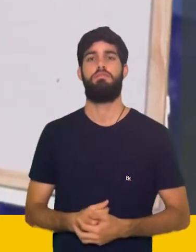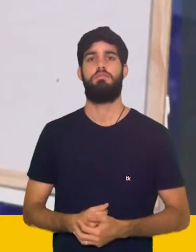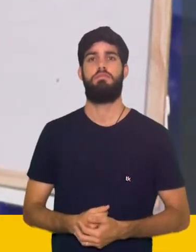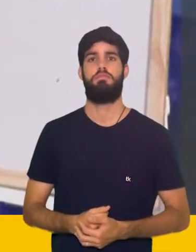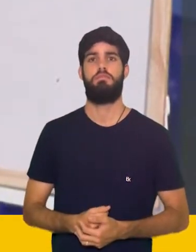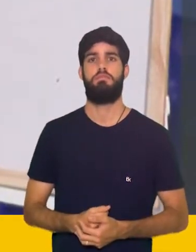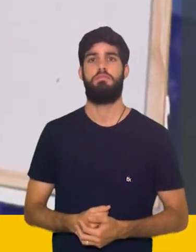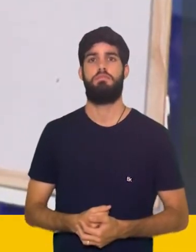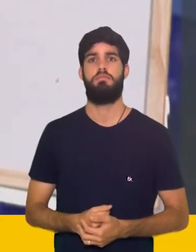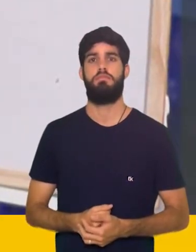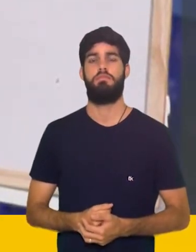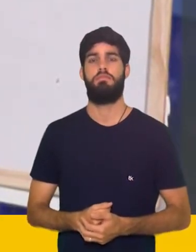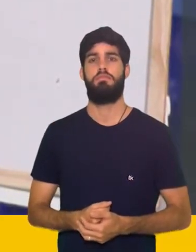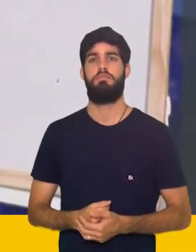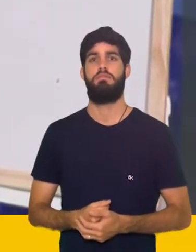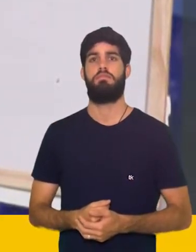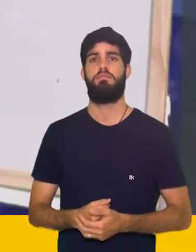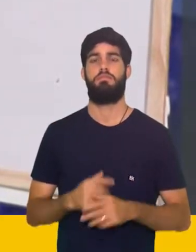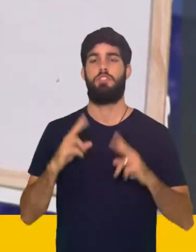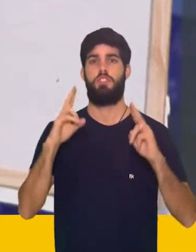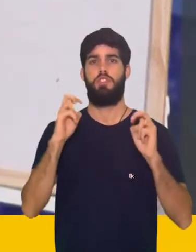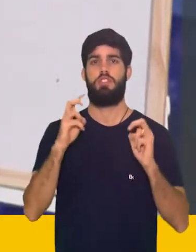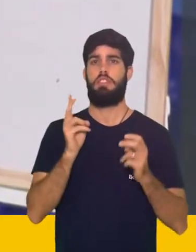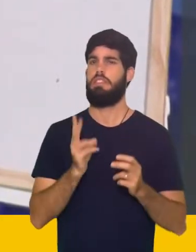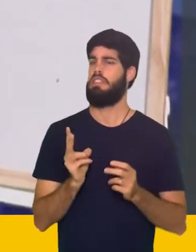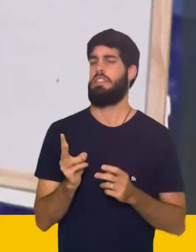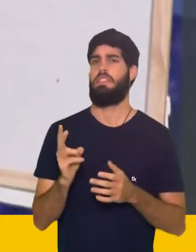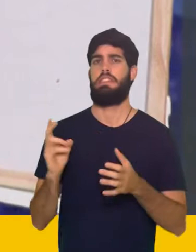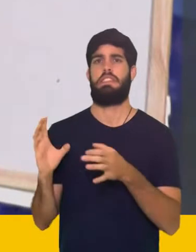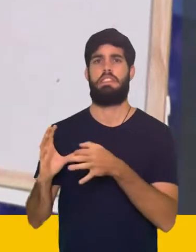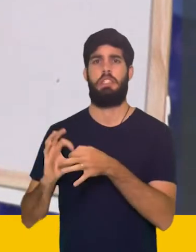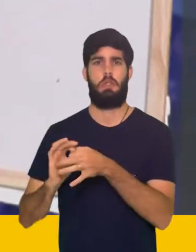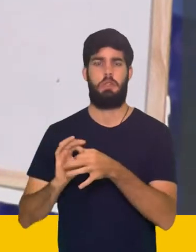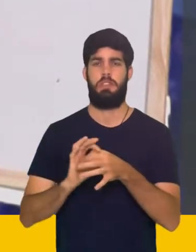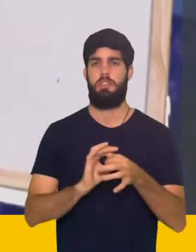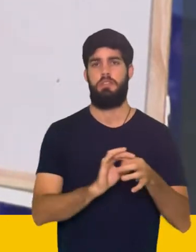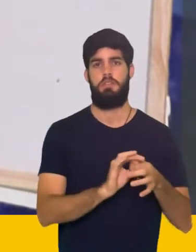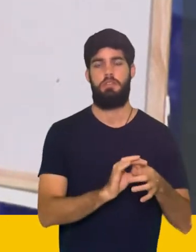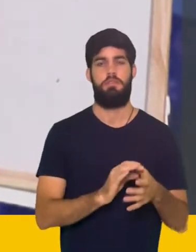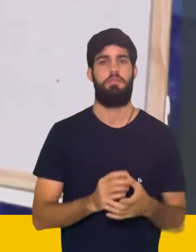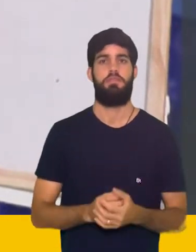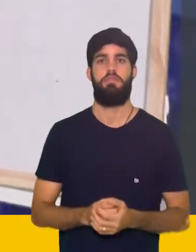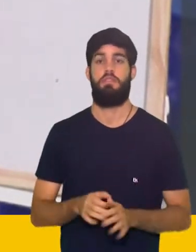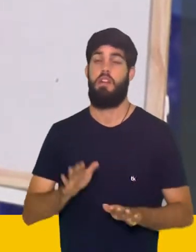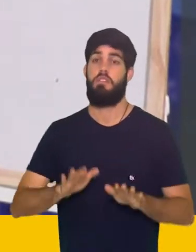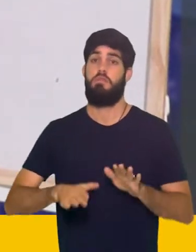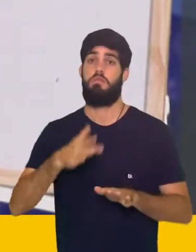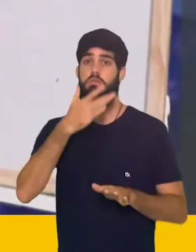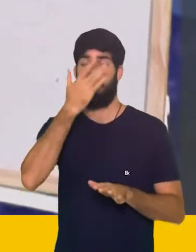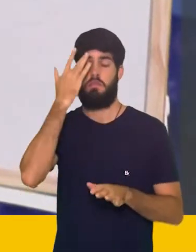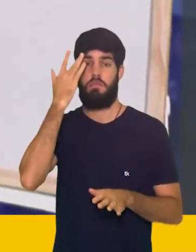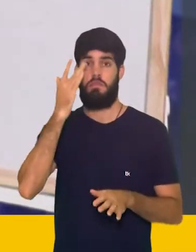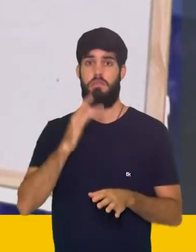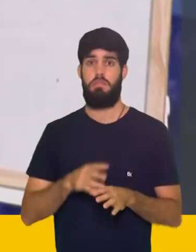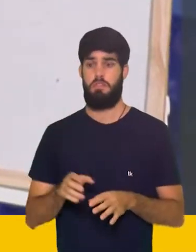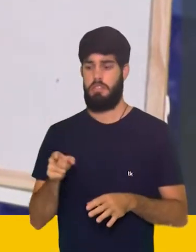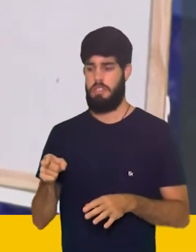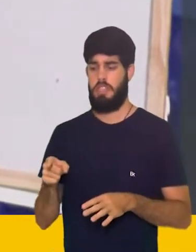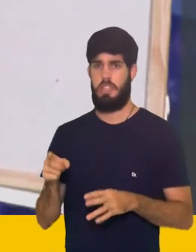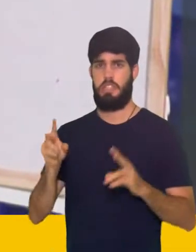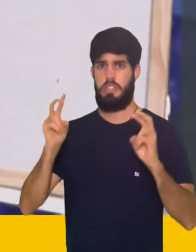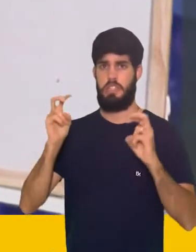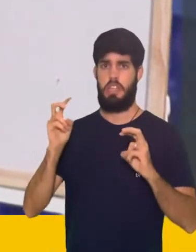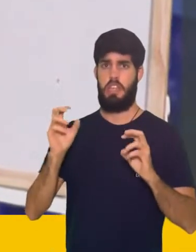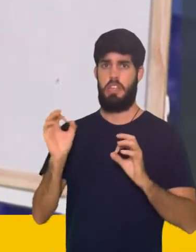2002, os temas são muito contextualizados, né? Aí, às vezes, as pessoas dizem assim, não, mas esse tema